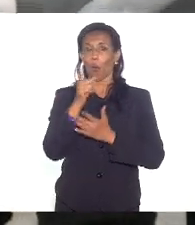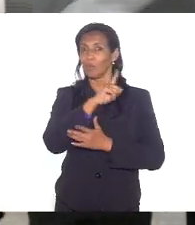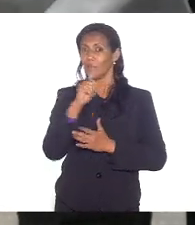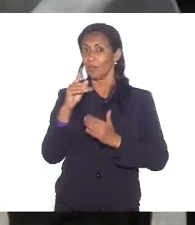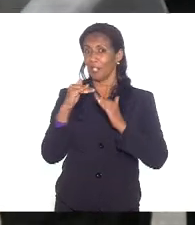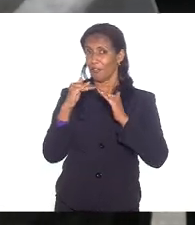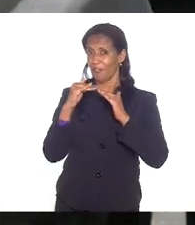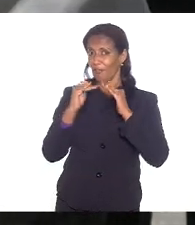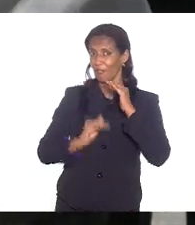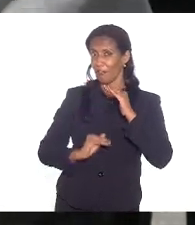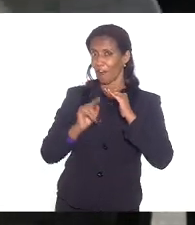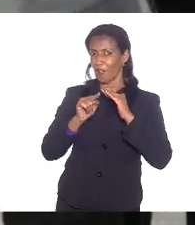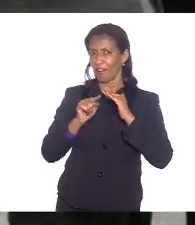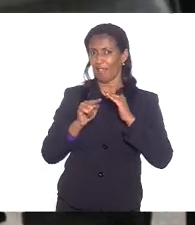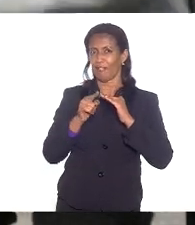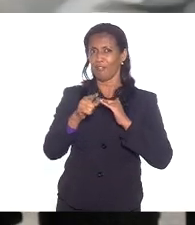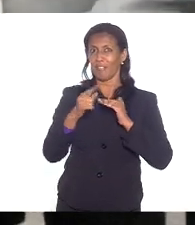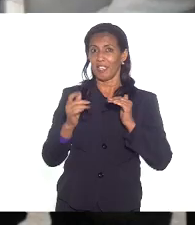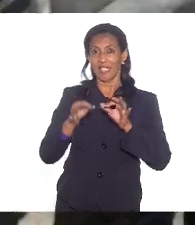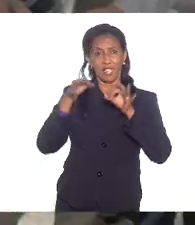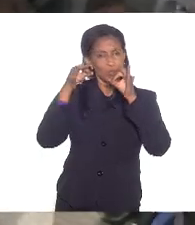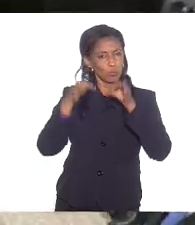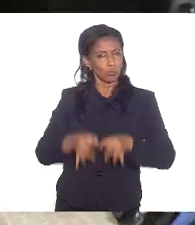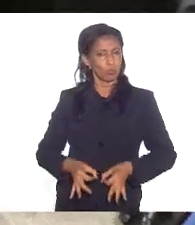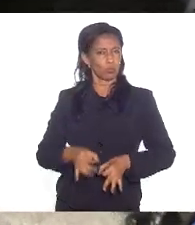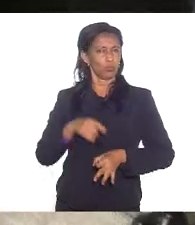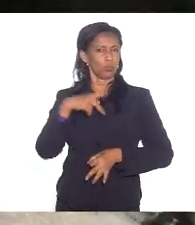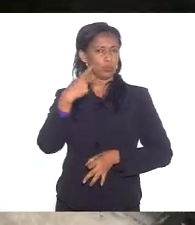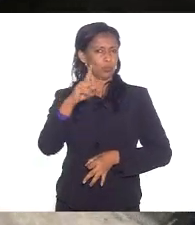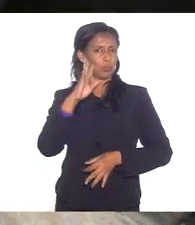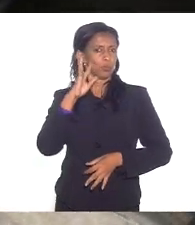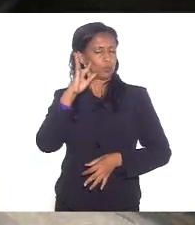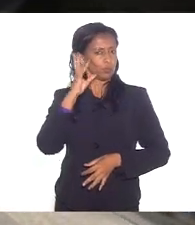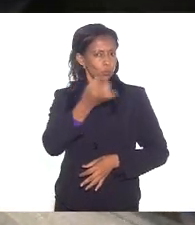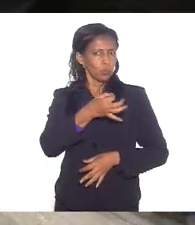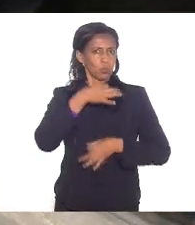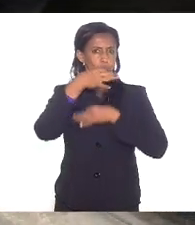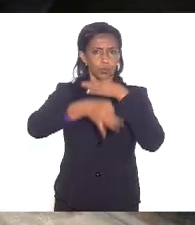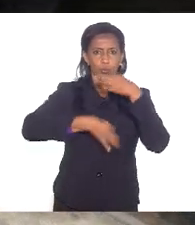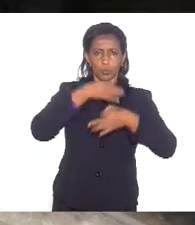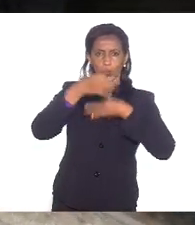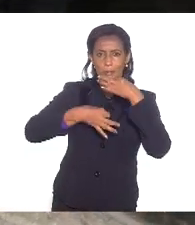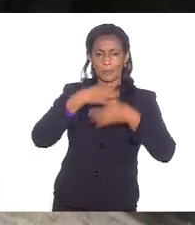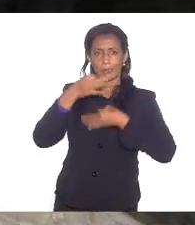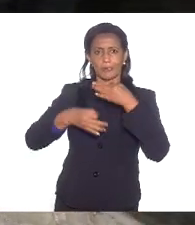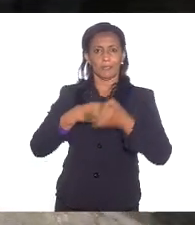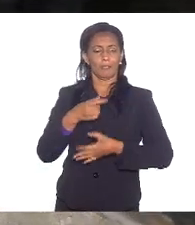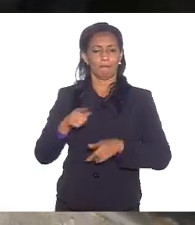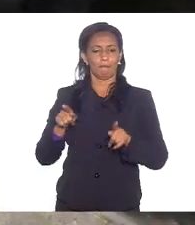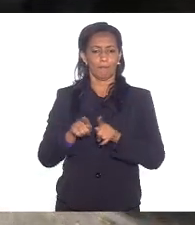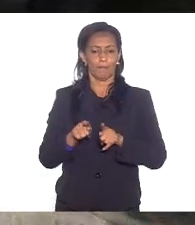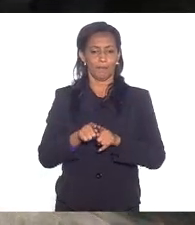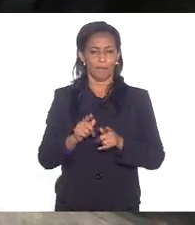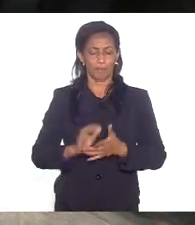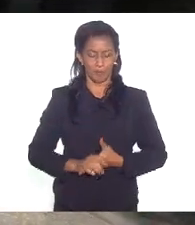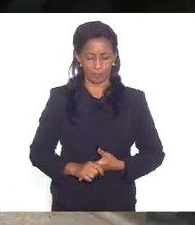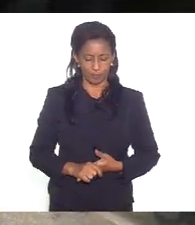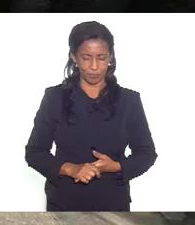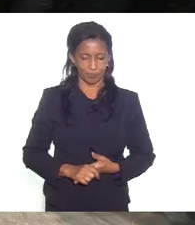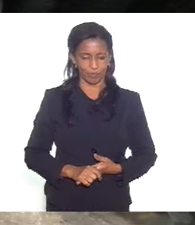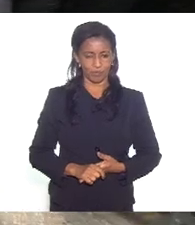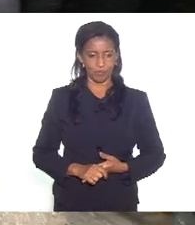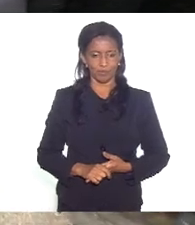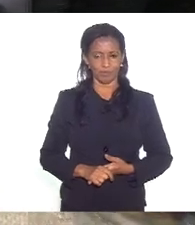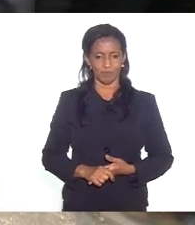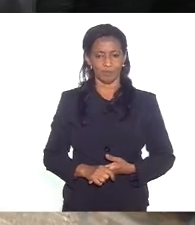favorável mas ele é um companheiro justo nas suas decisões nas suas colocações um grande eu queria antes